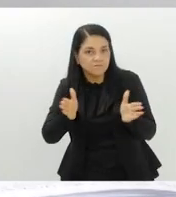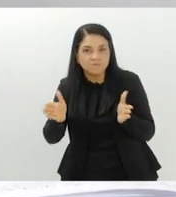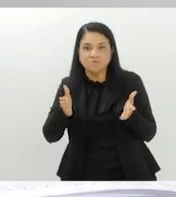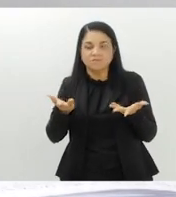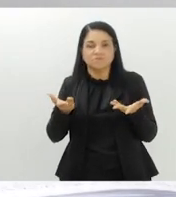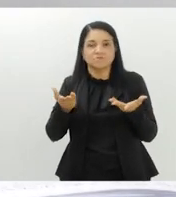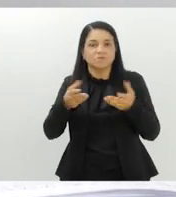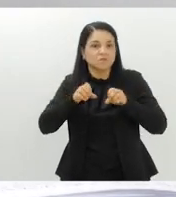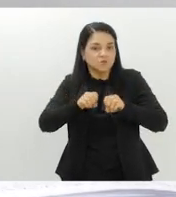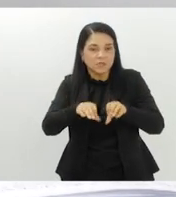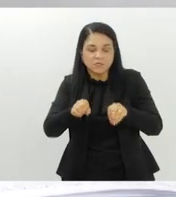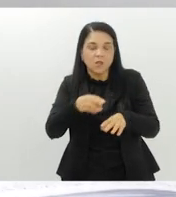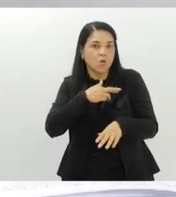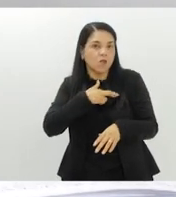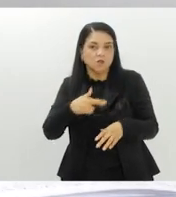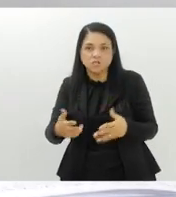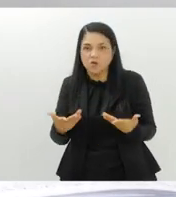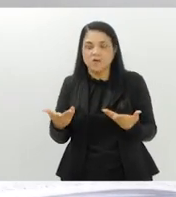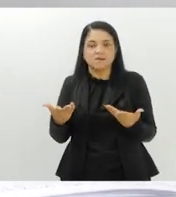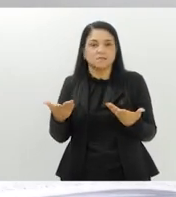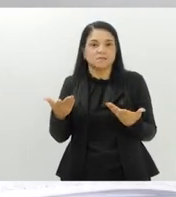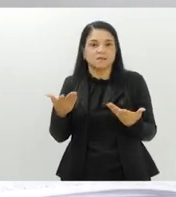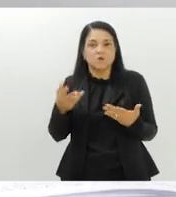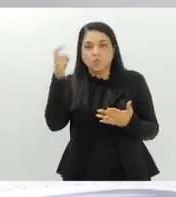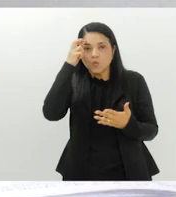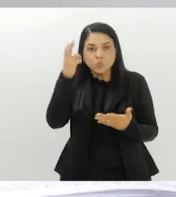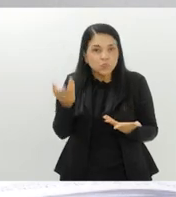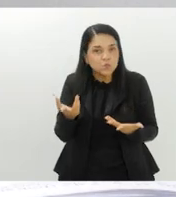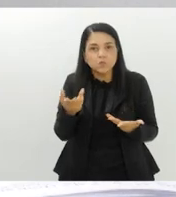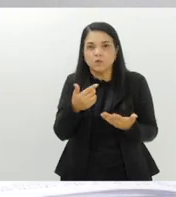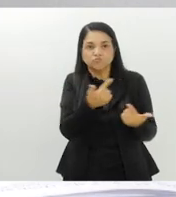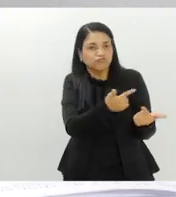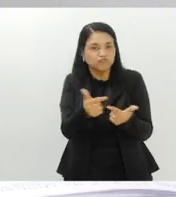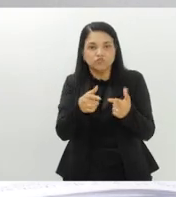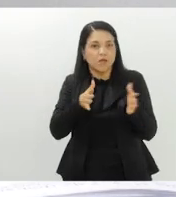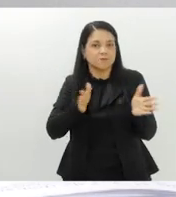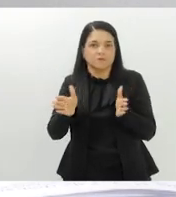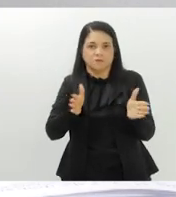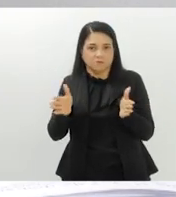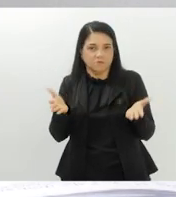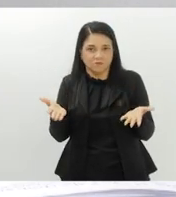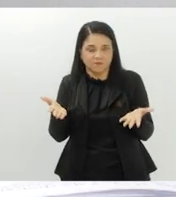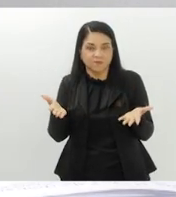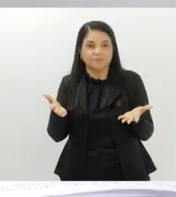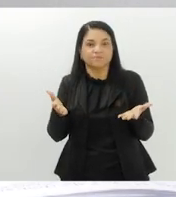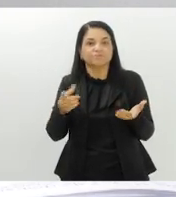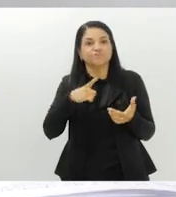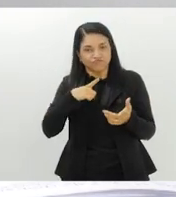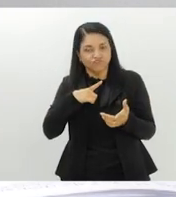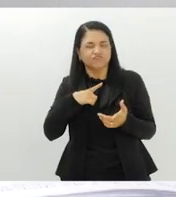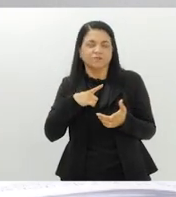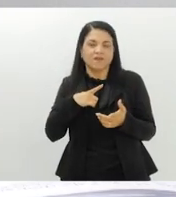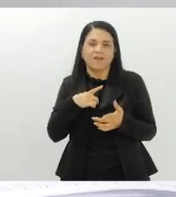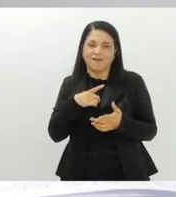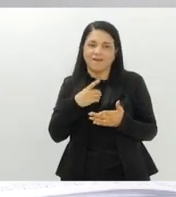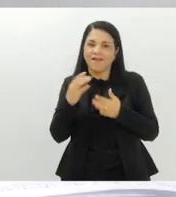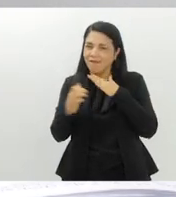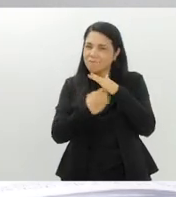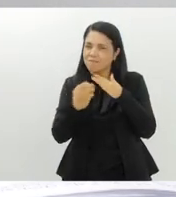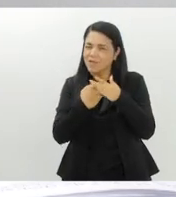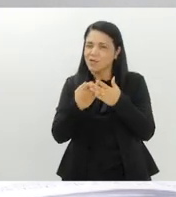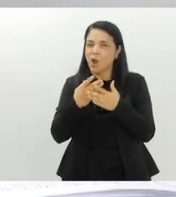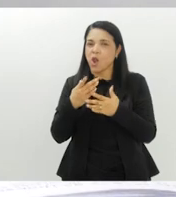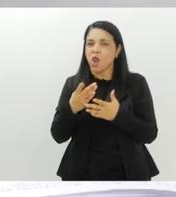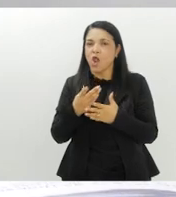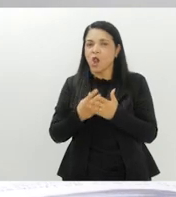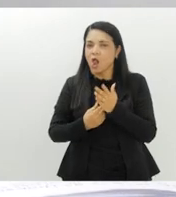educação, religiosos, ou o que seja, de cultura. E claro que alguém estava lucrando com isso, porque não estava tendo